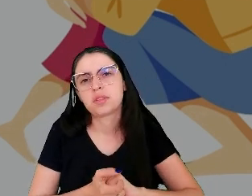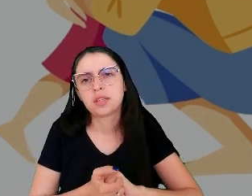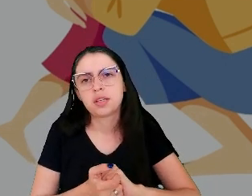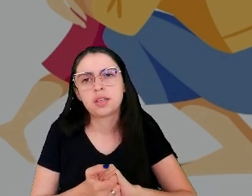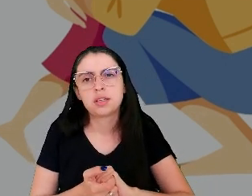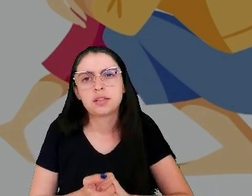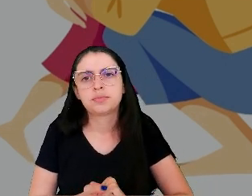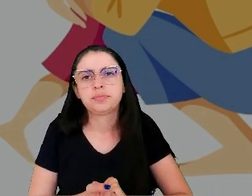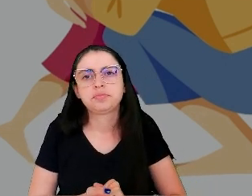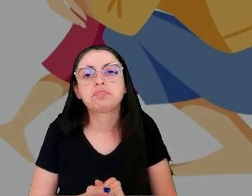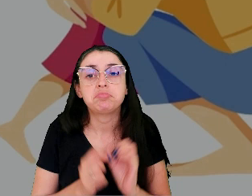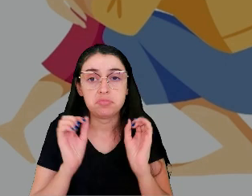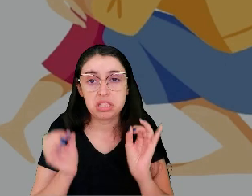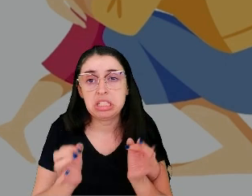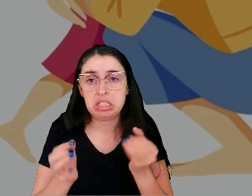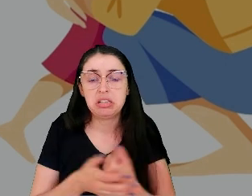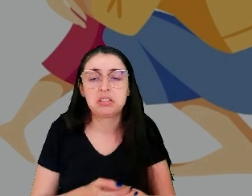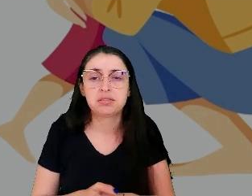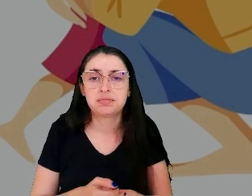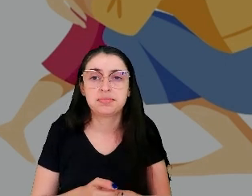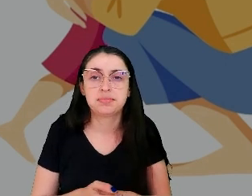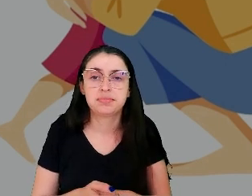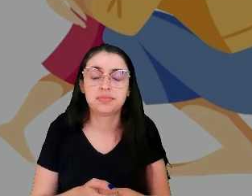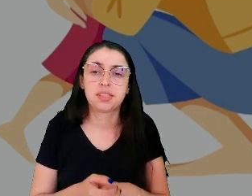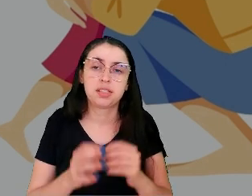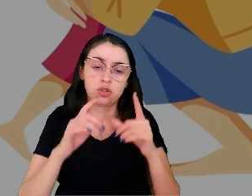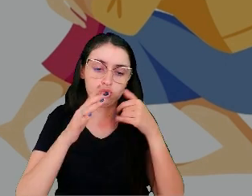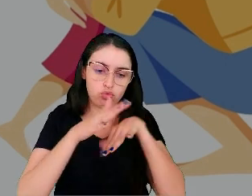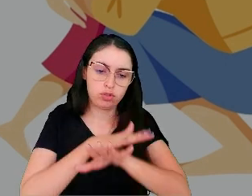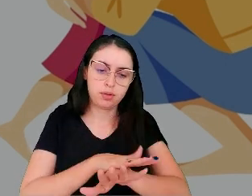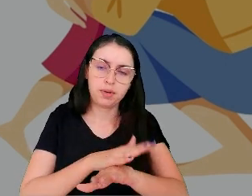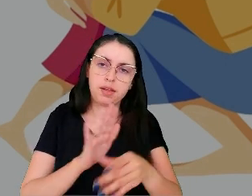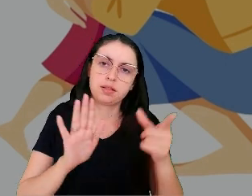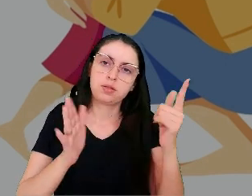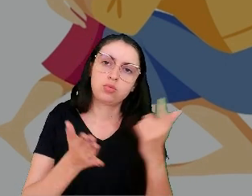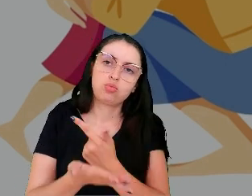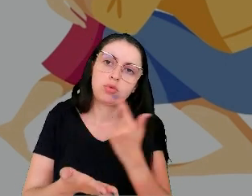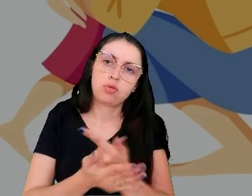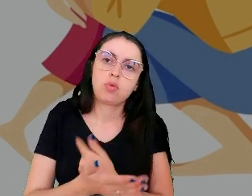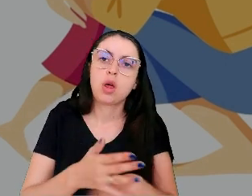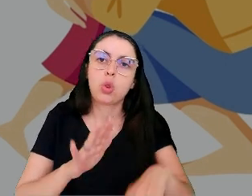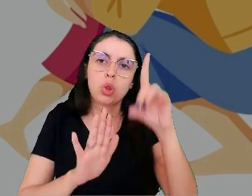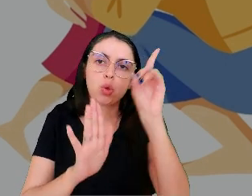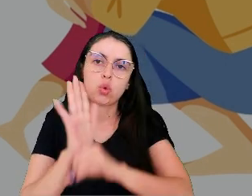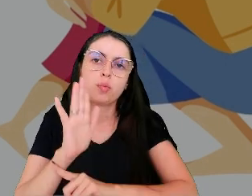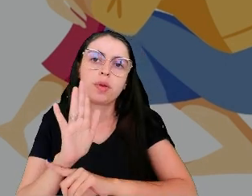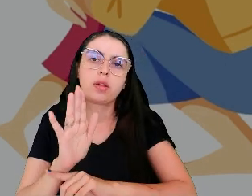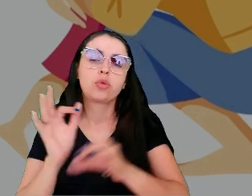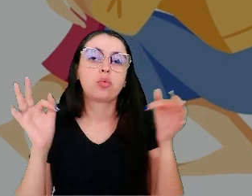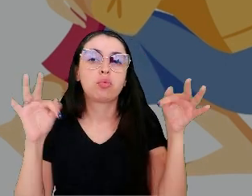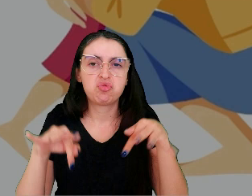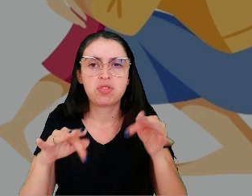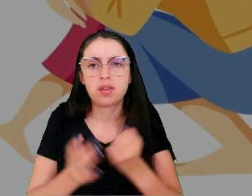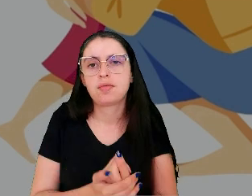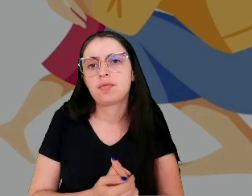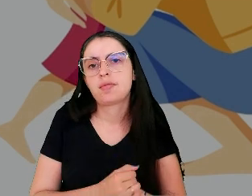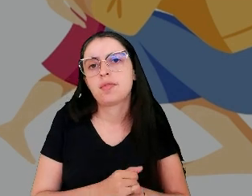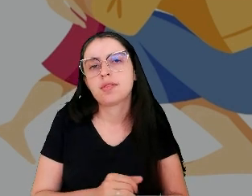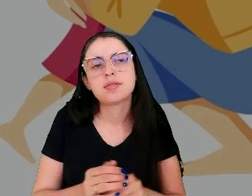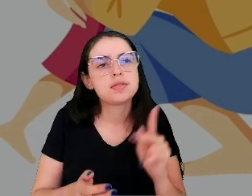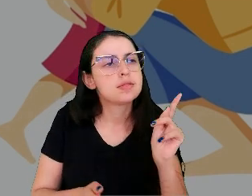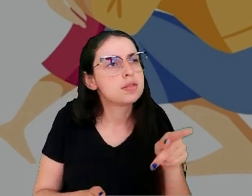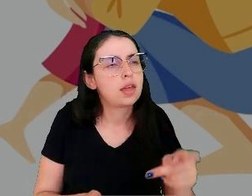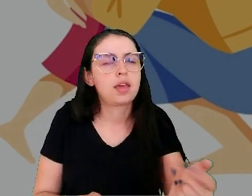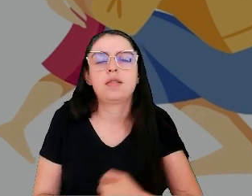por excelência, efêmeras. A fotografia impressa no livro, ela é um documento que vai ficar para sempre.